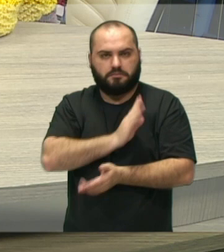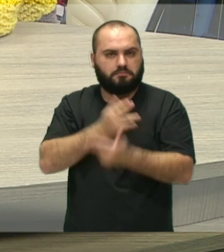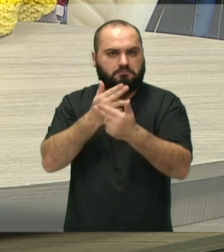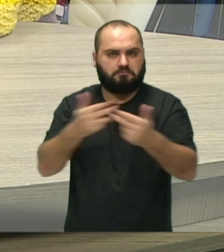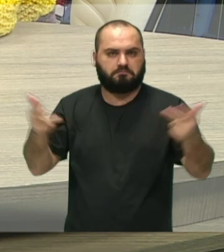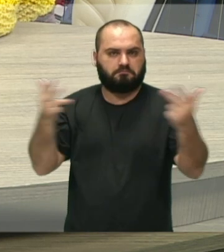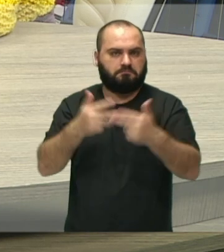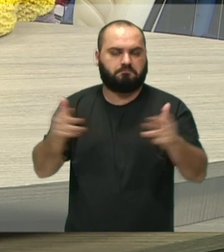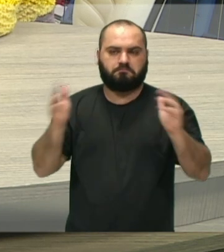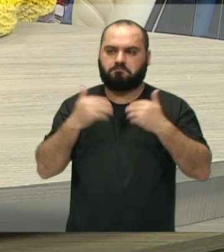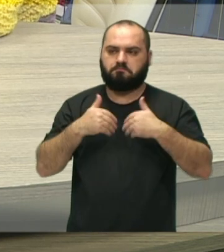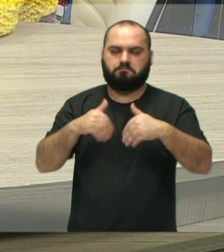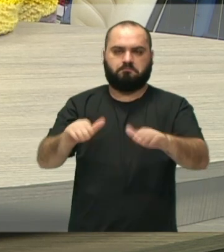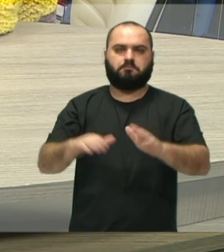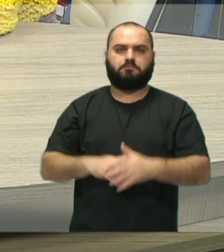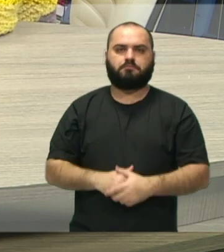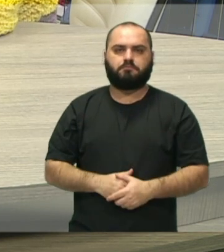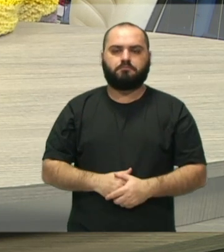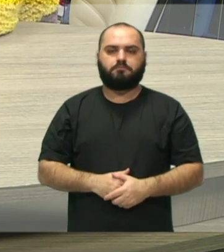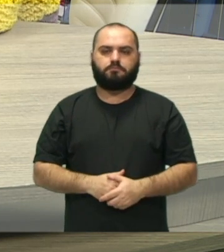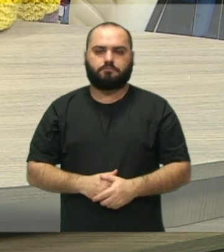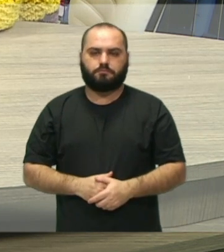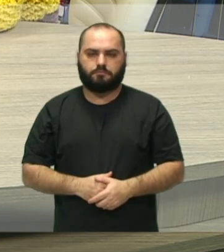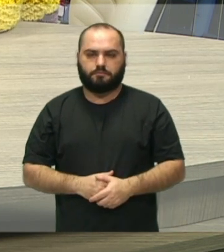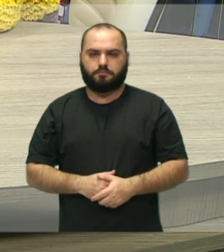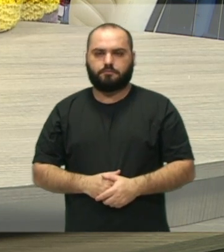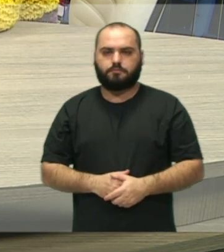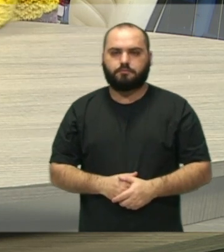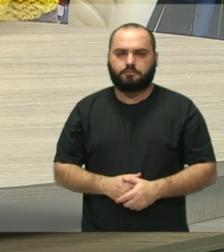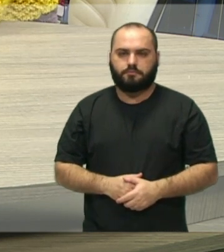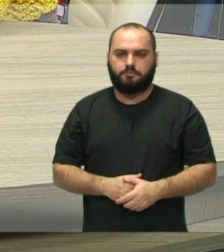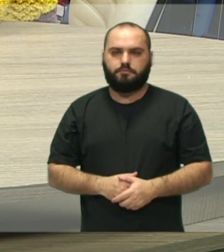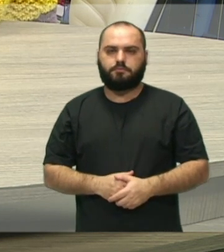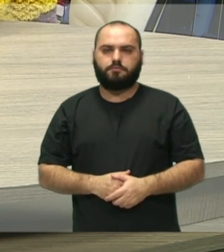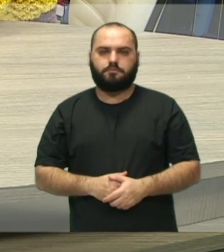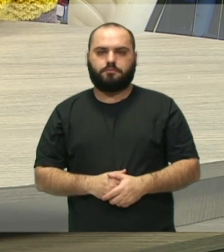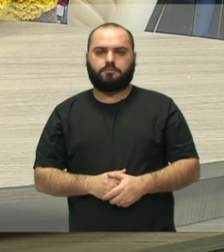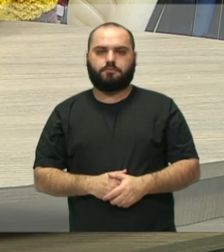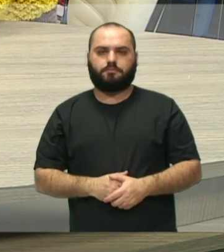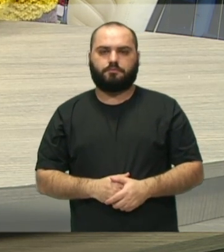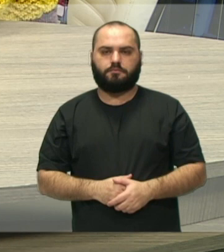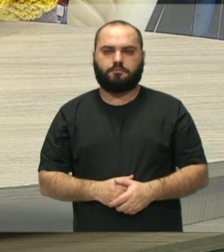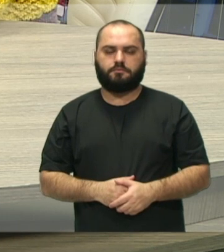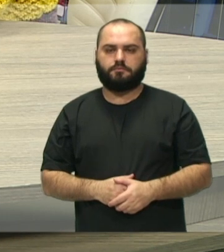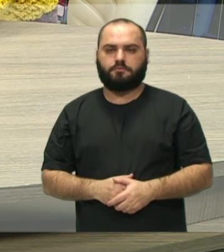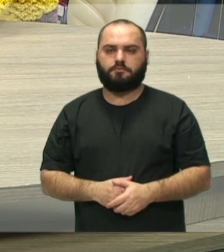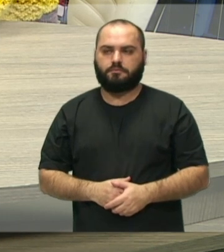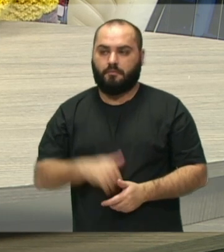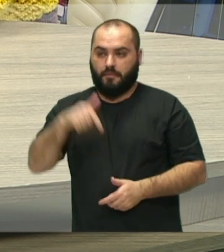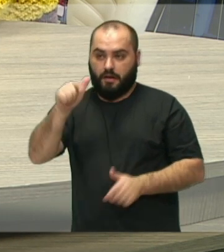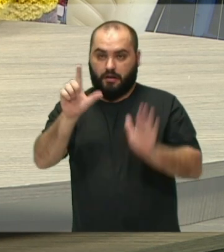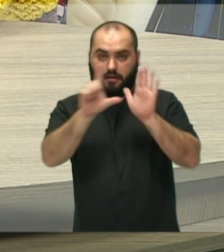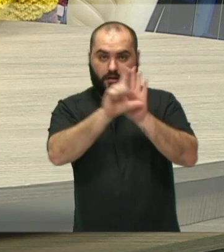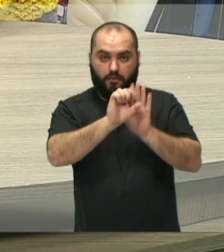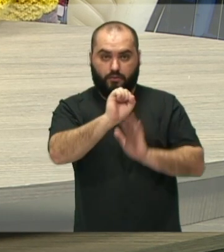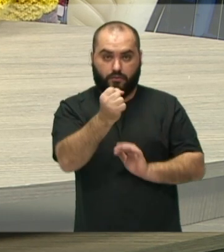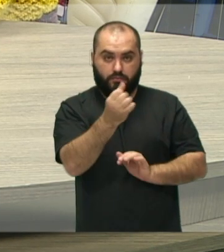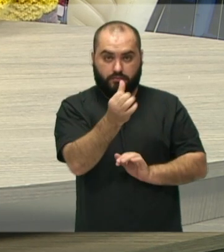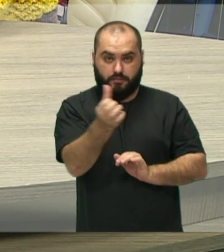Essa parte mais técnica que vem da Lei 8666 e da